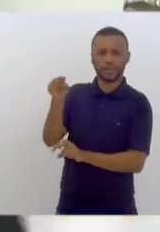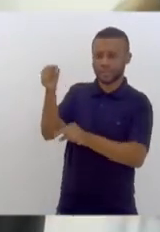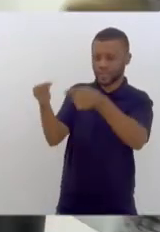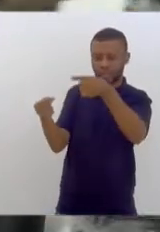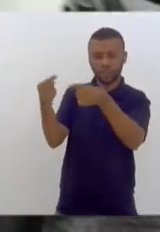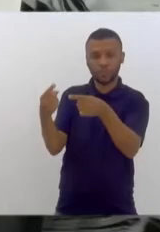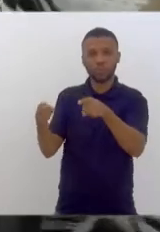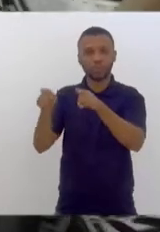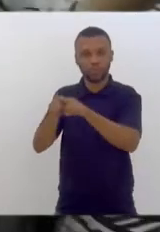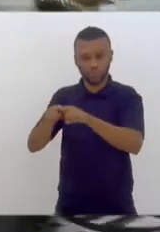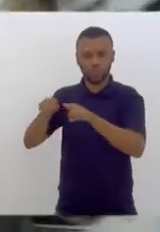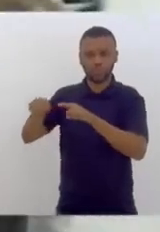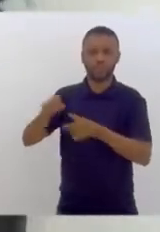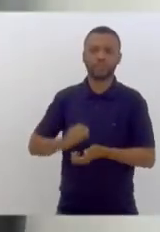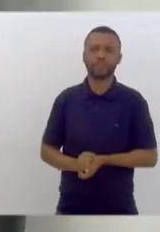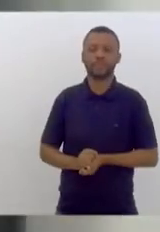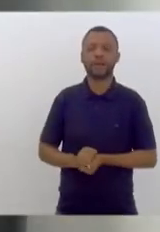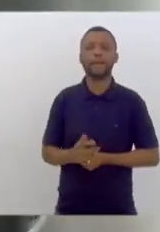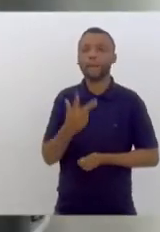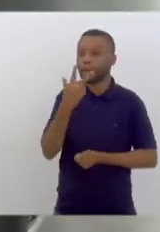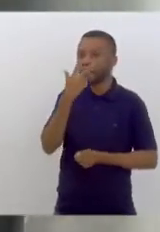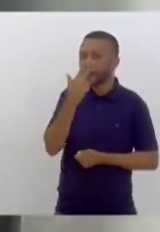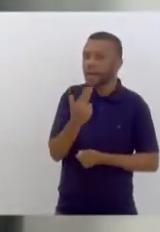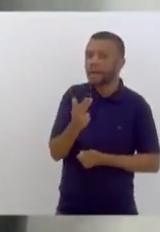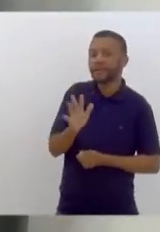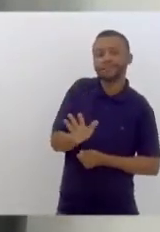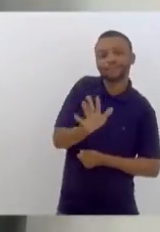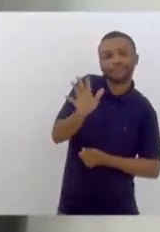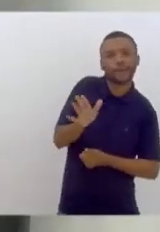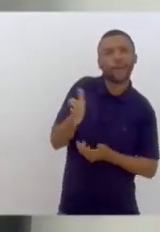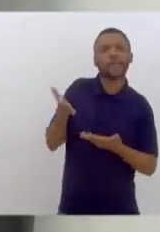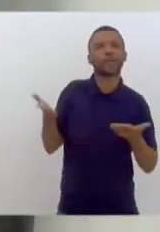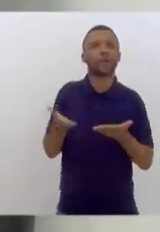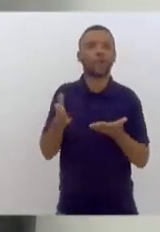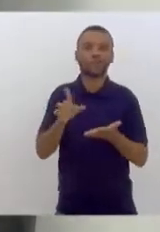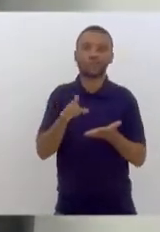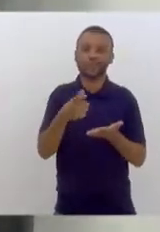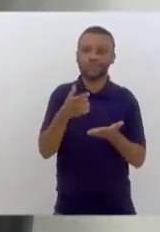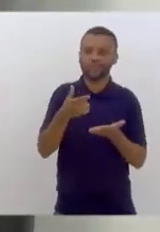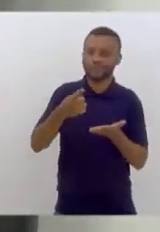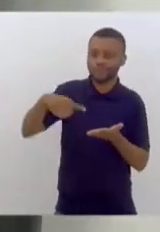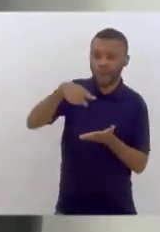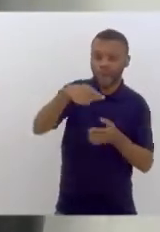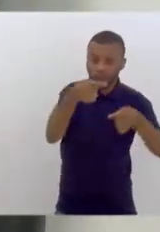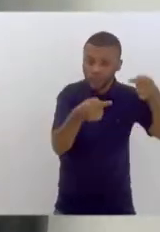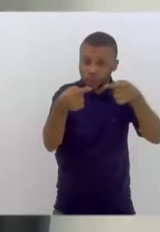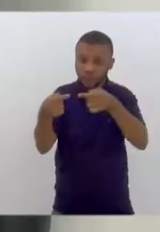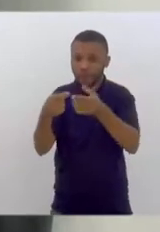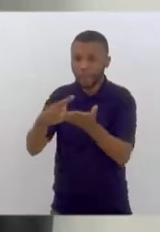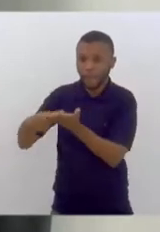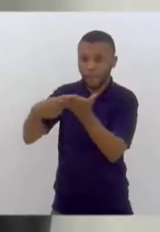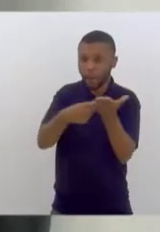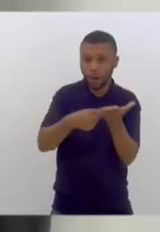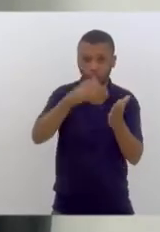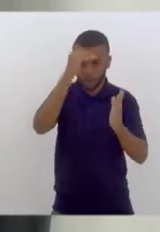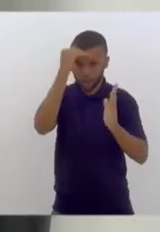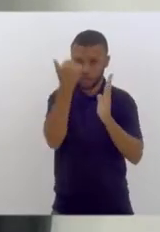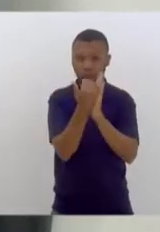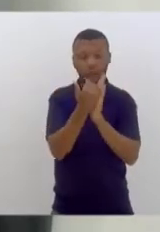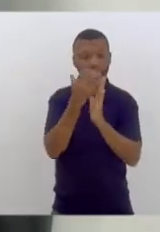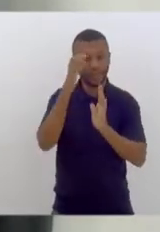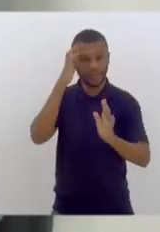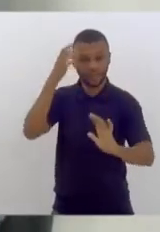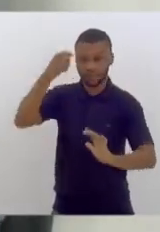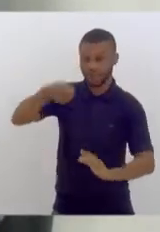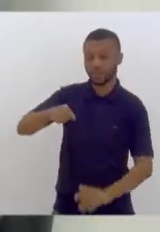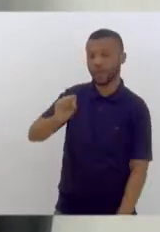discussão, me parece que também algumas ideias foram consolidadas, como a de que a decisão do Supremo aponta para a necessidade do pagamento